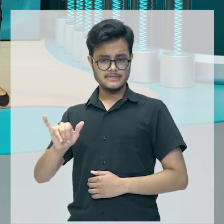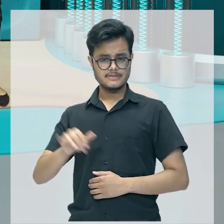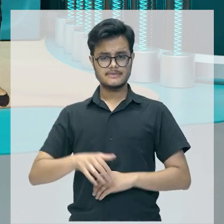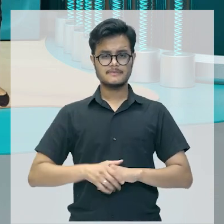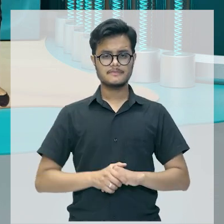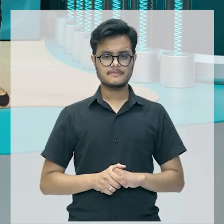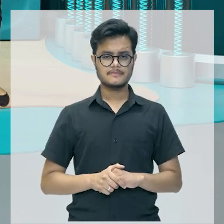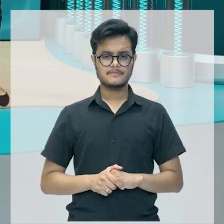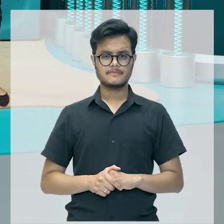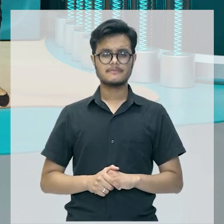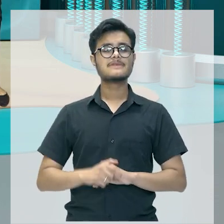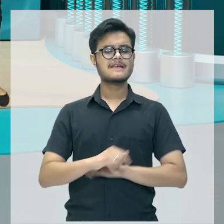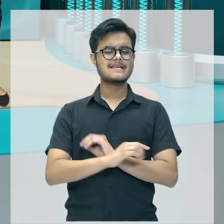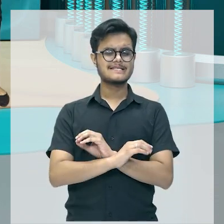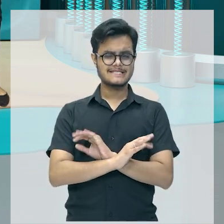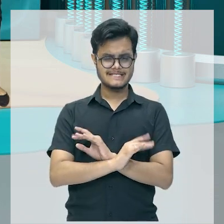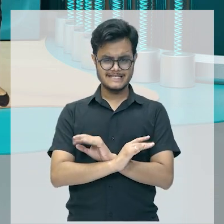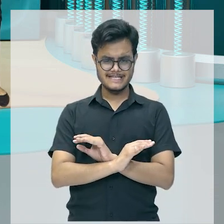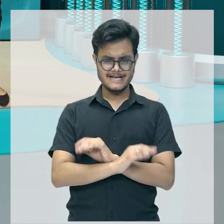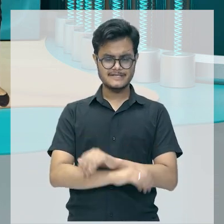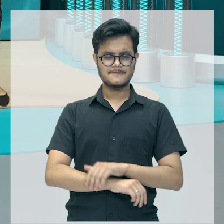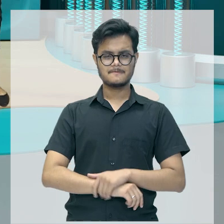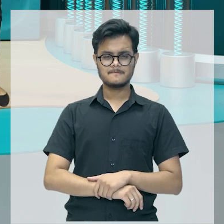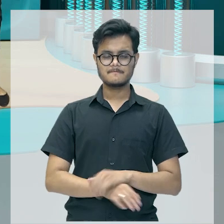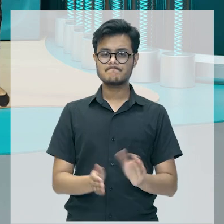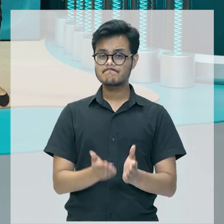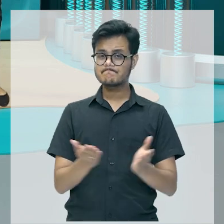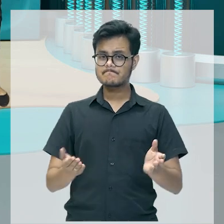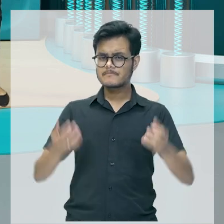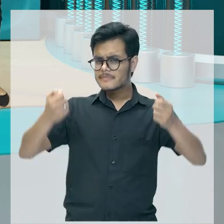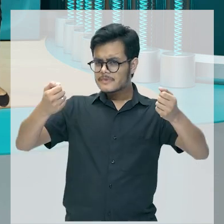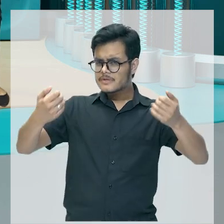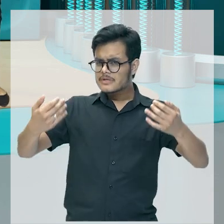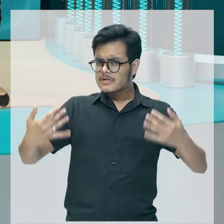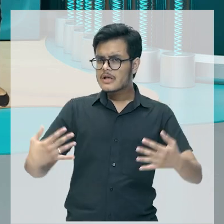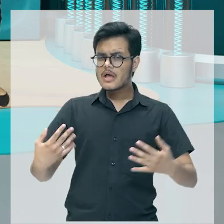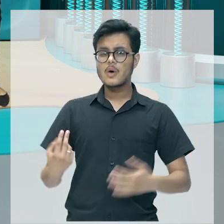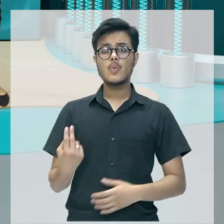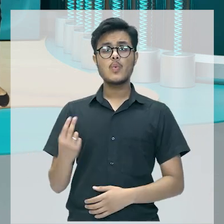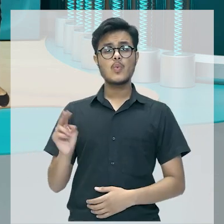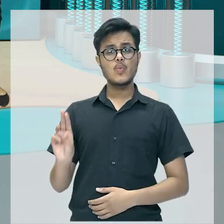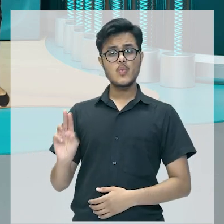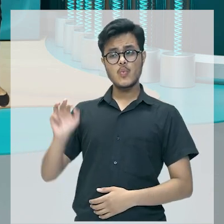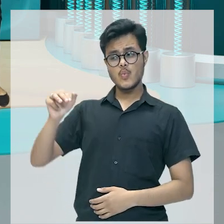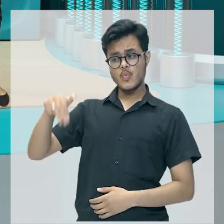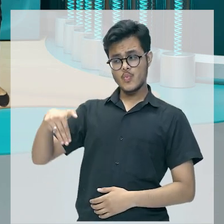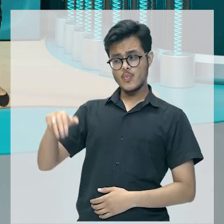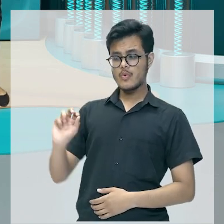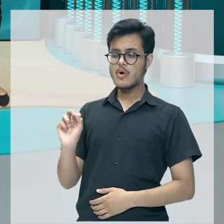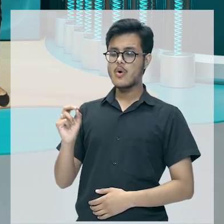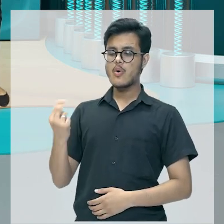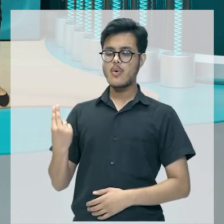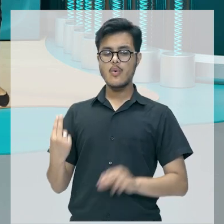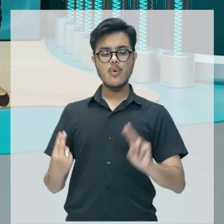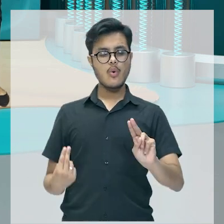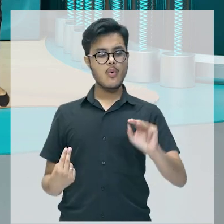city, cidade. Então, eu quero dizer um ou uma cidade. Observe aí qual é o meu artigo